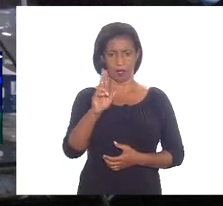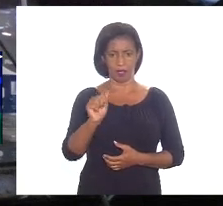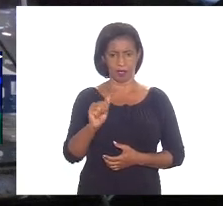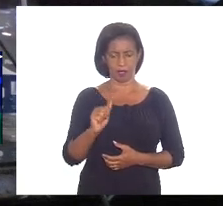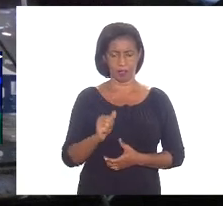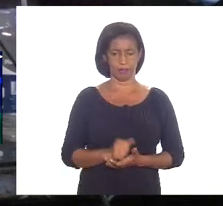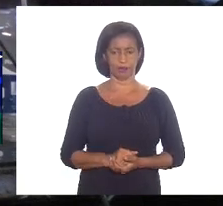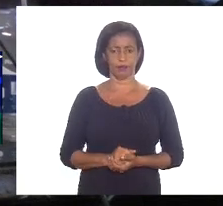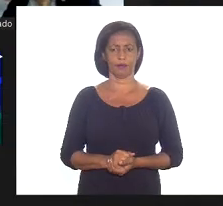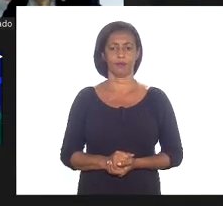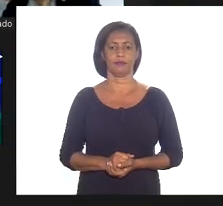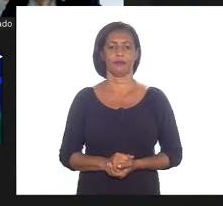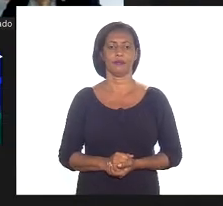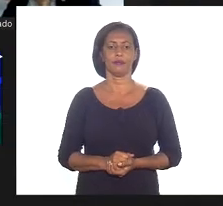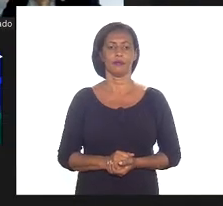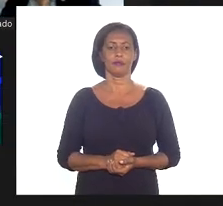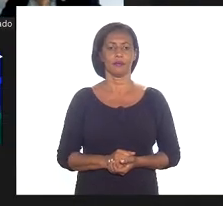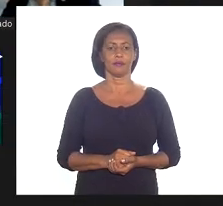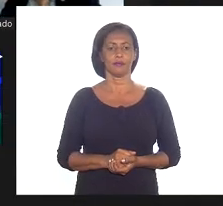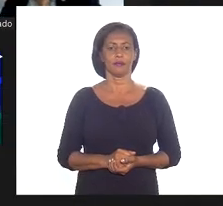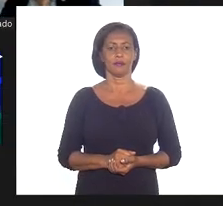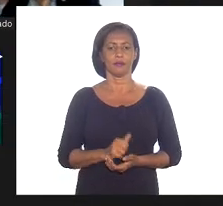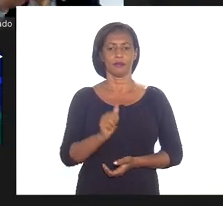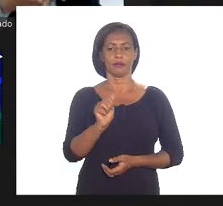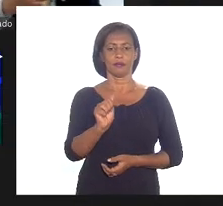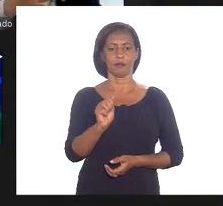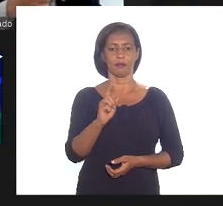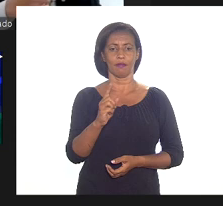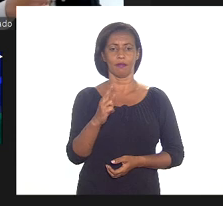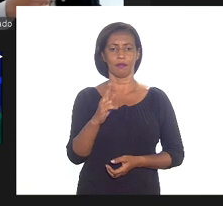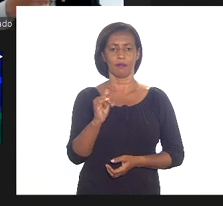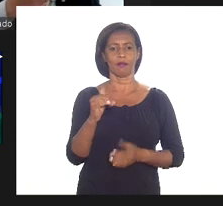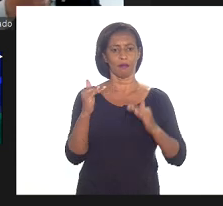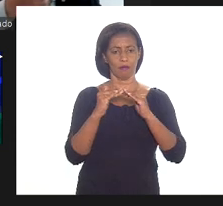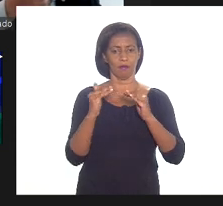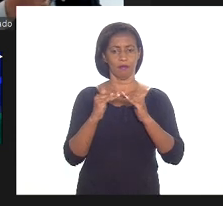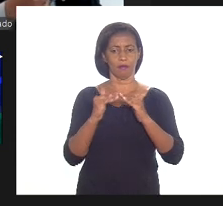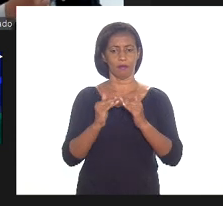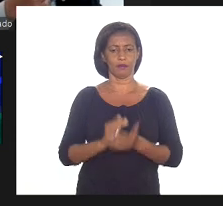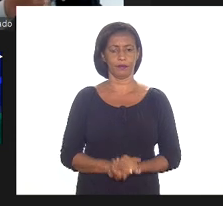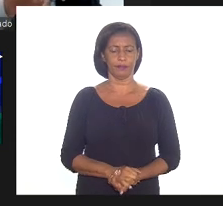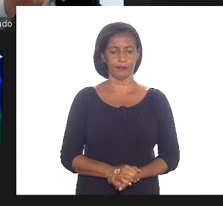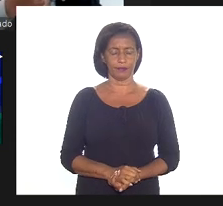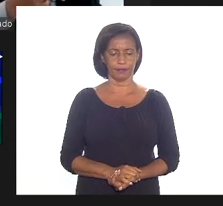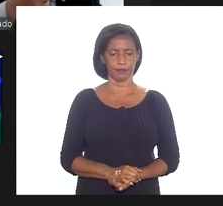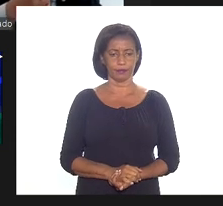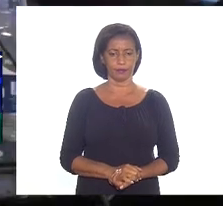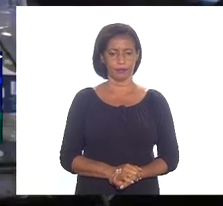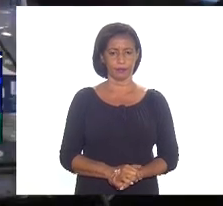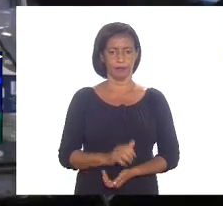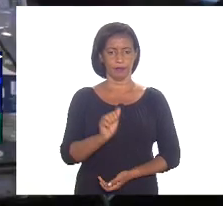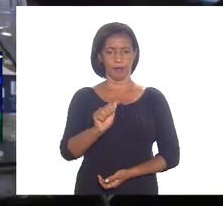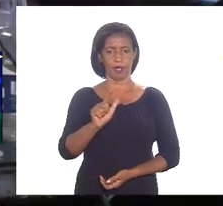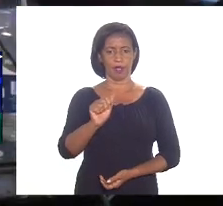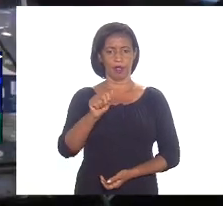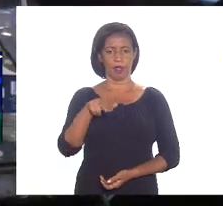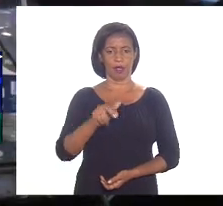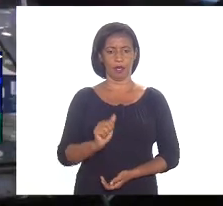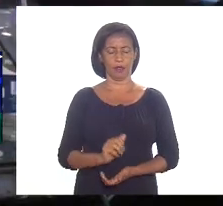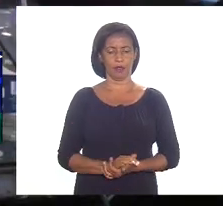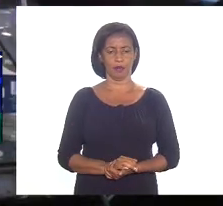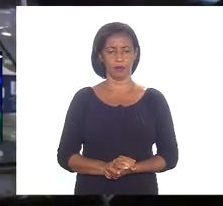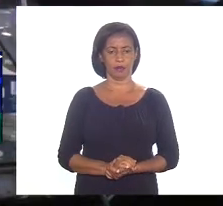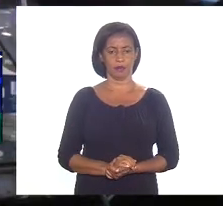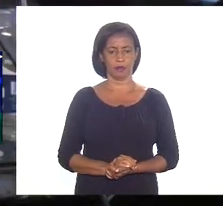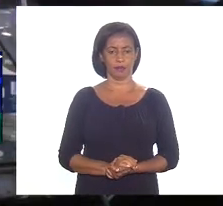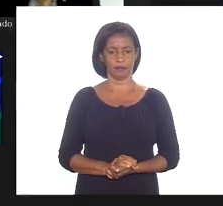tá Oi Adriana Baltazar alto favorável Oi Alana Passos Deputado